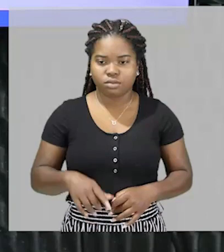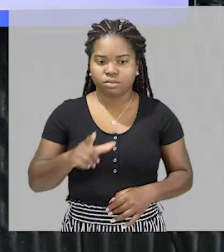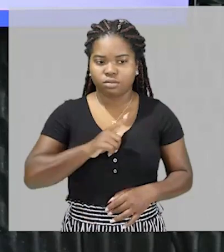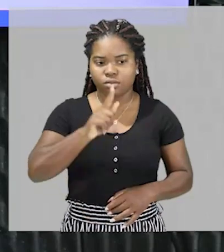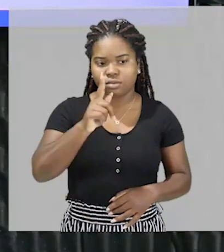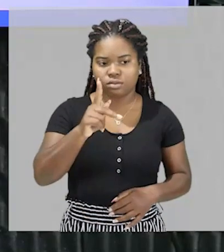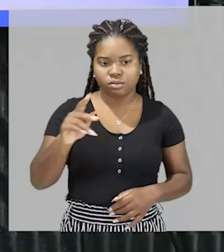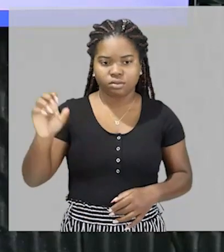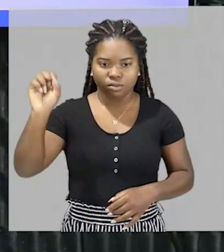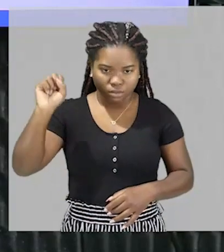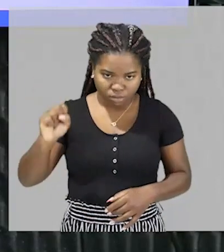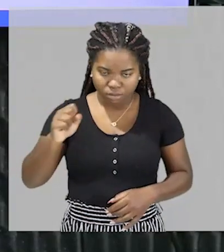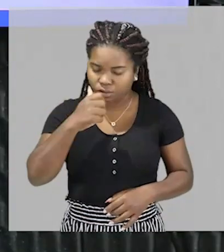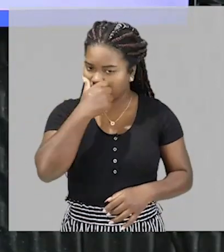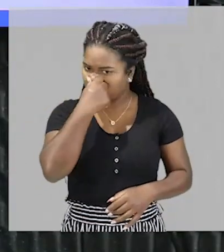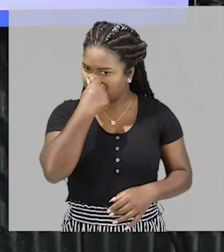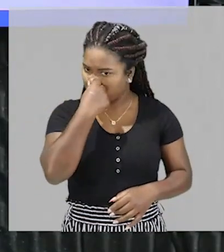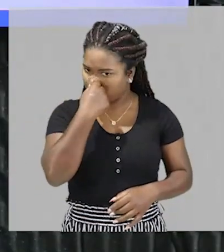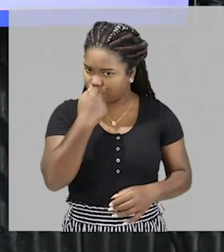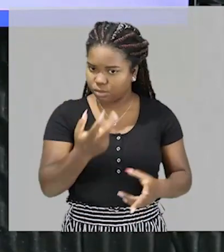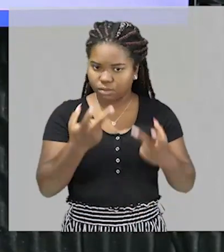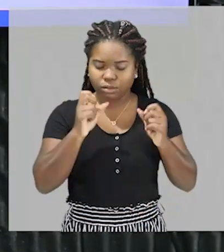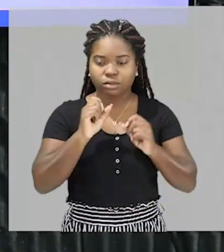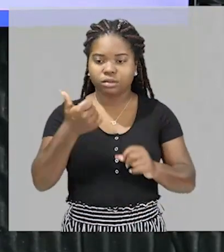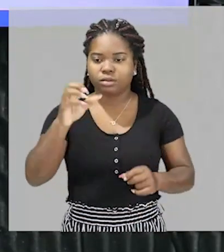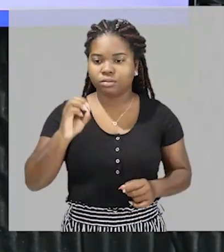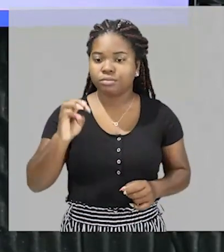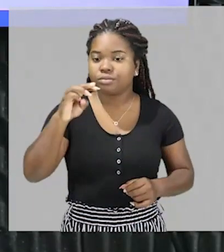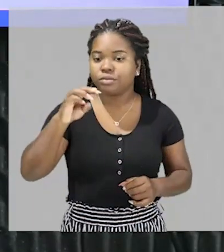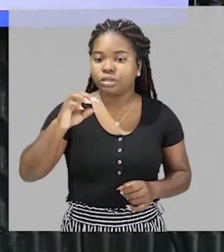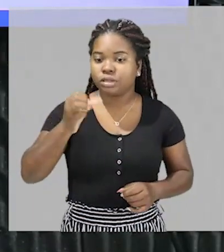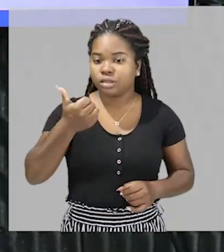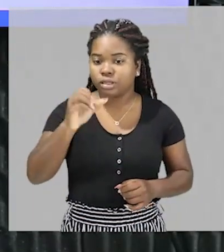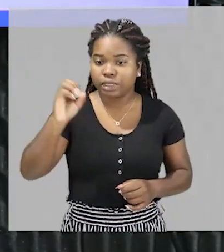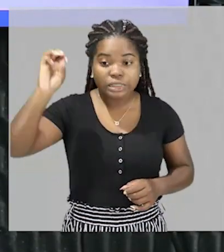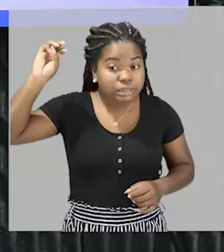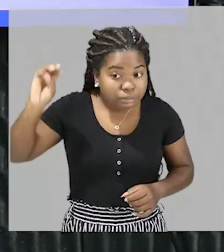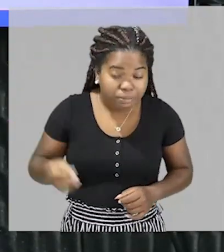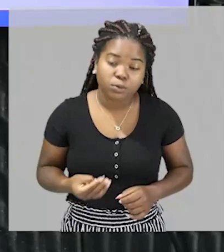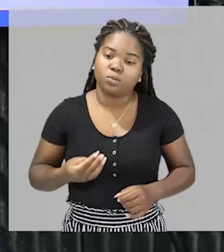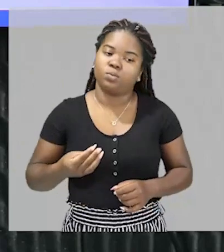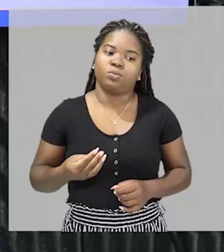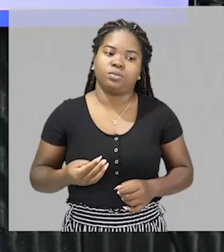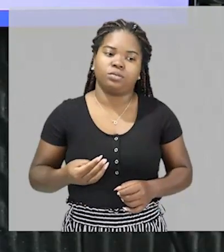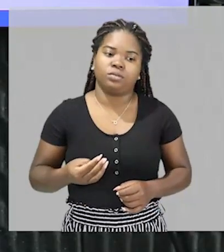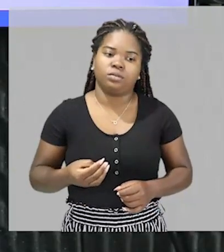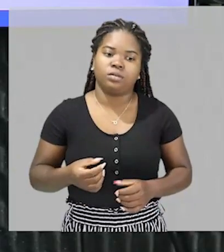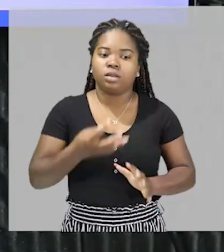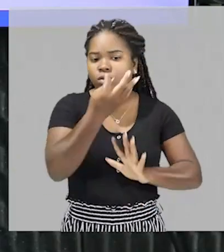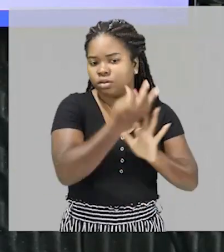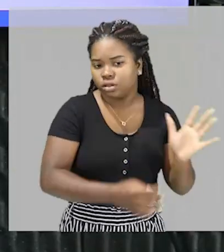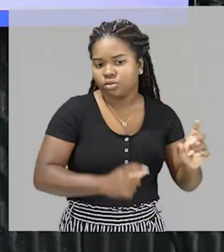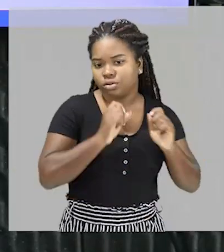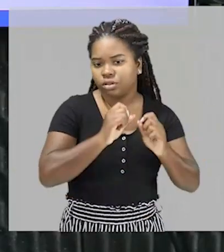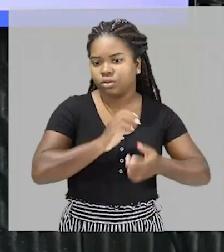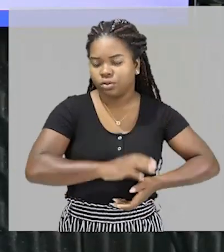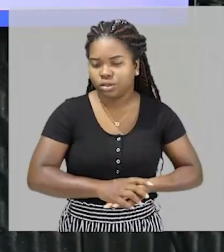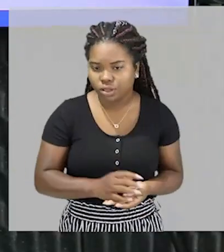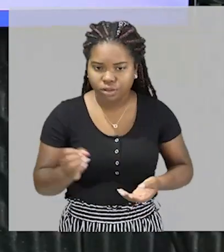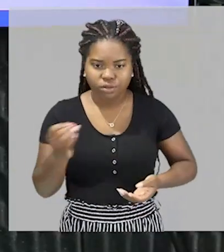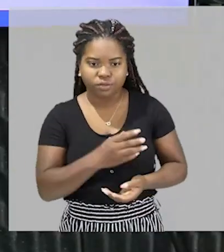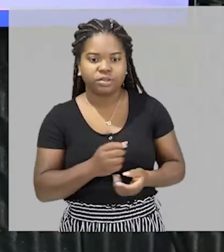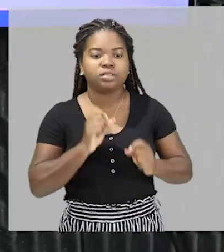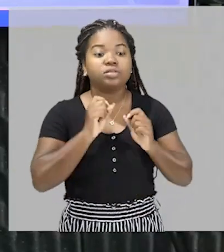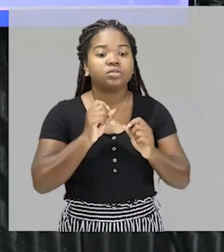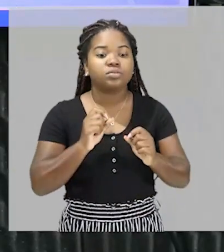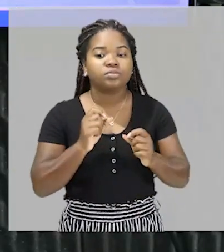hoje até fica mais fácil, ele calcula ter percorrido mais ou menos 10 mil quilômetros. Os textos destacam a inovação artística proposta por Lund